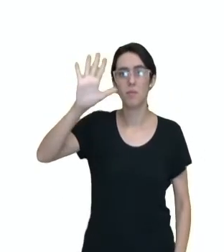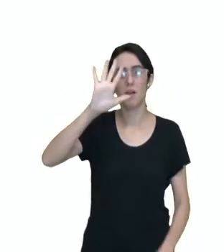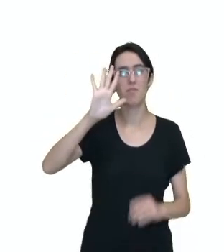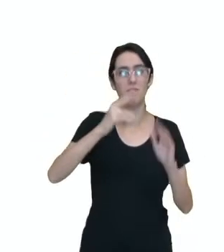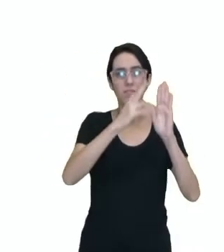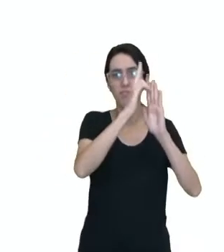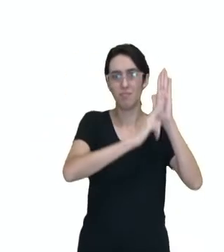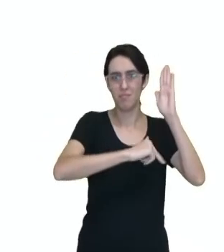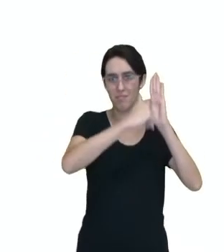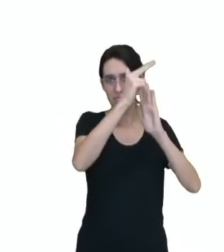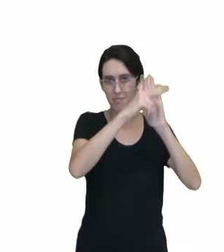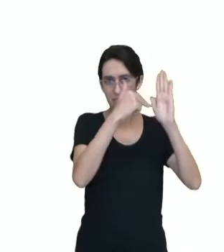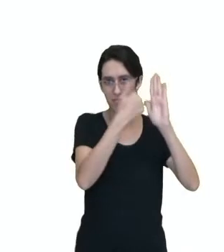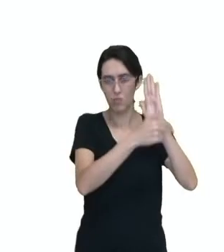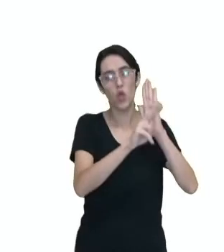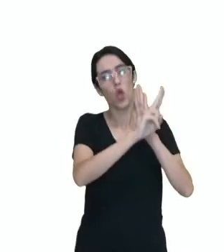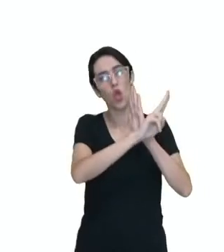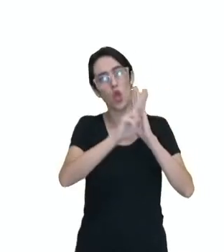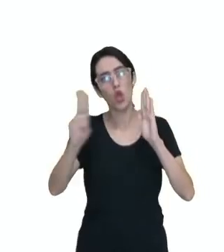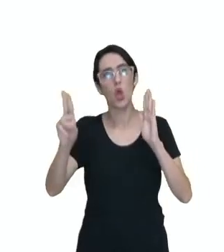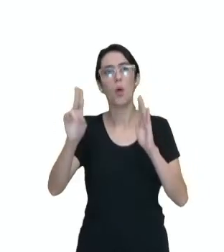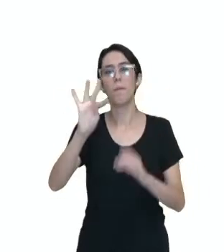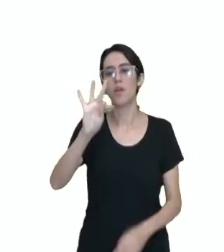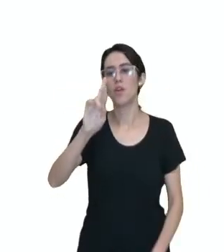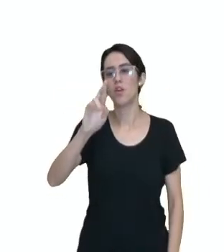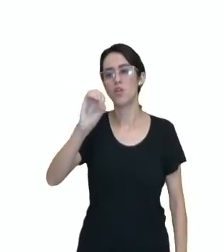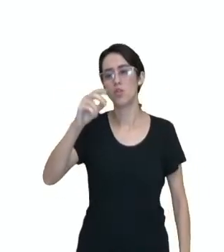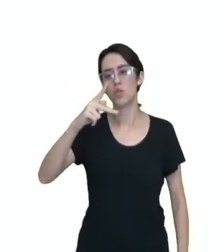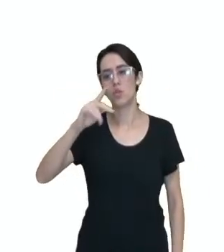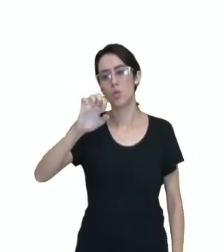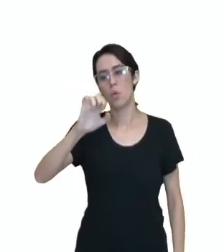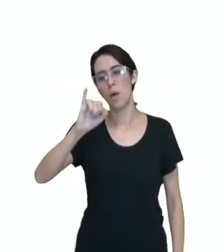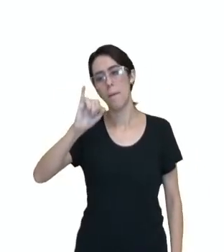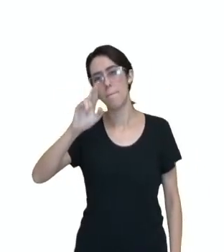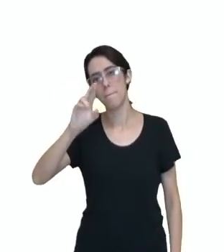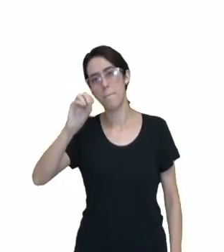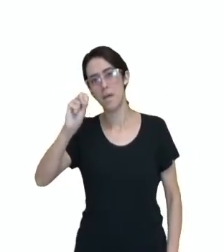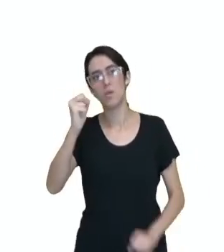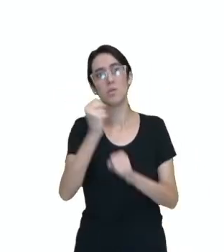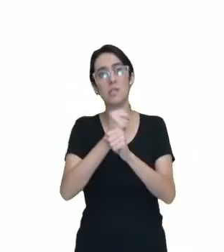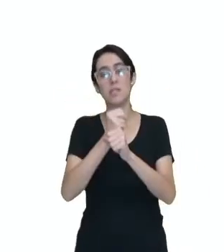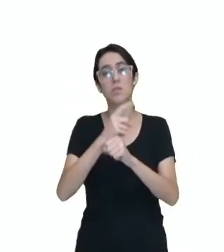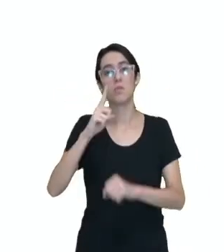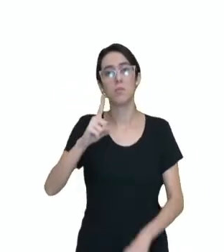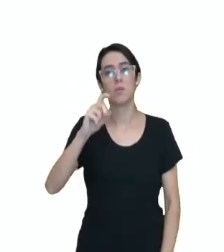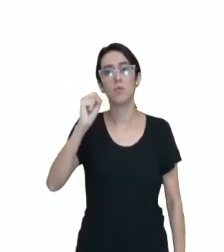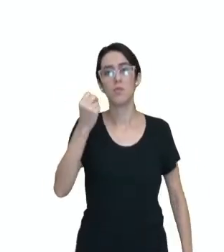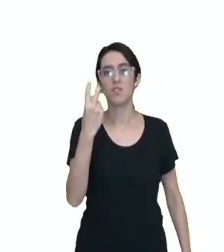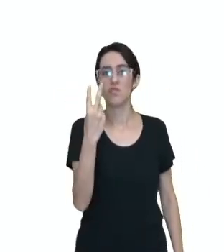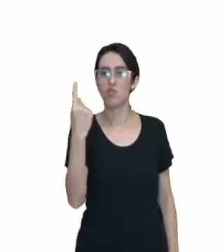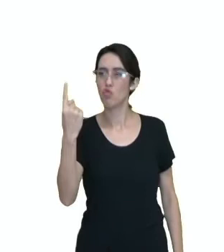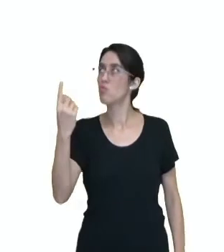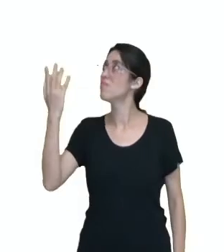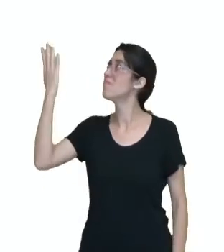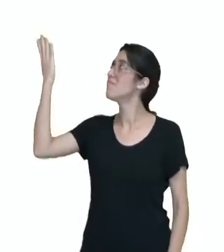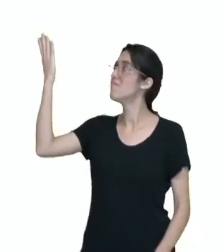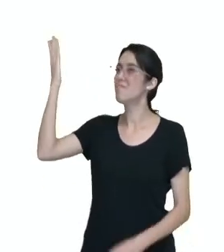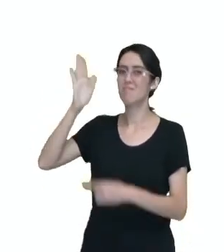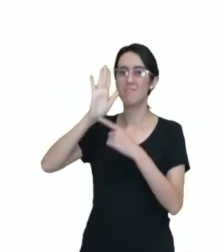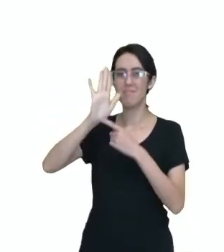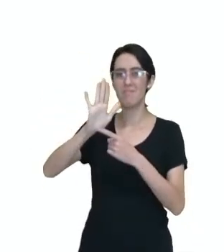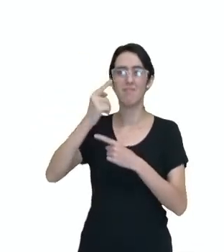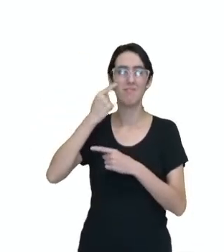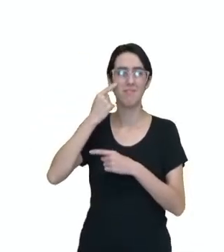de uma obra chamada Tropeiros, de 1821, mostrando, né, olha só, né, aquilo que nós vimos, né,